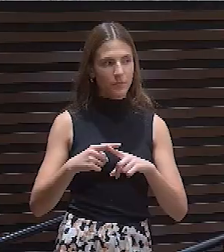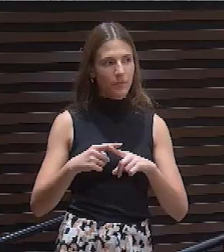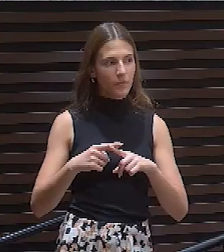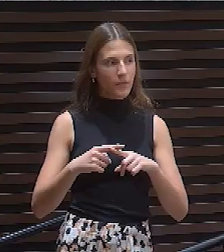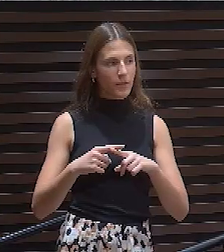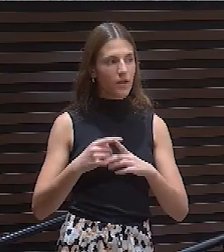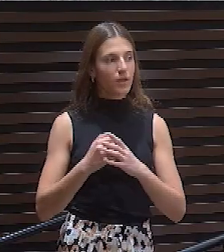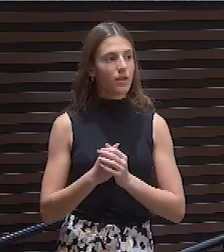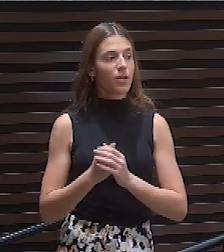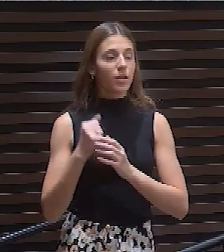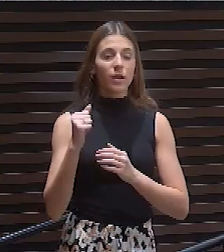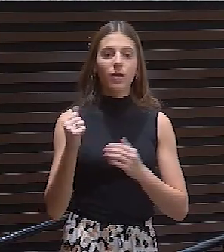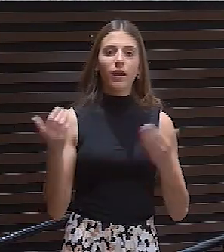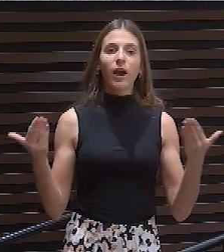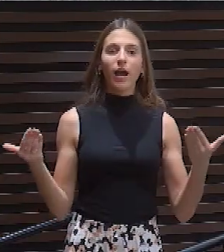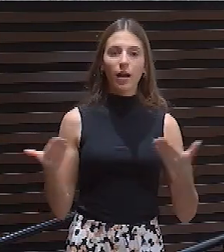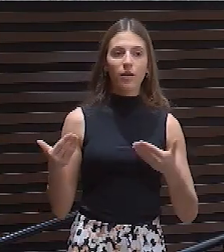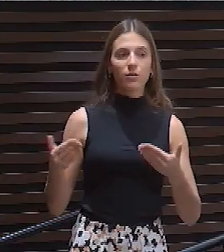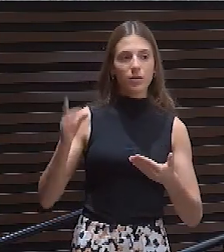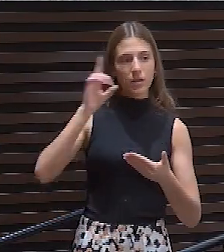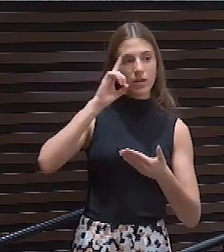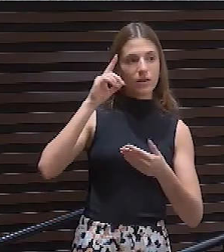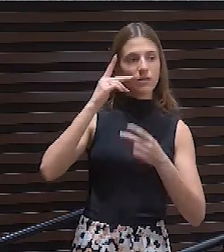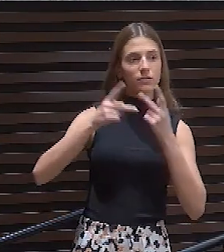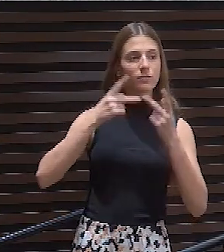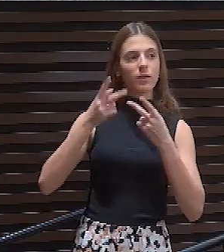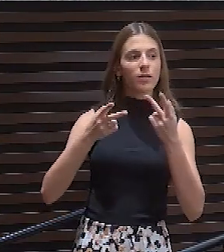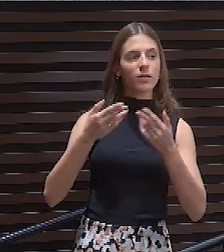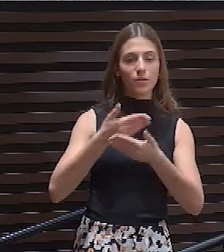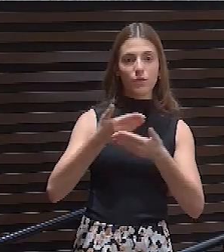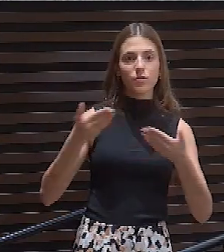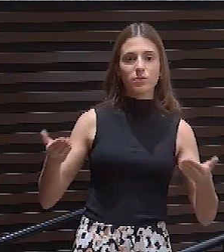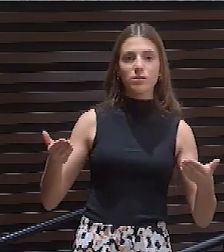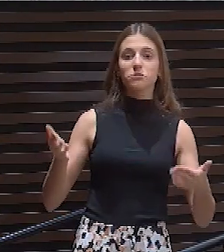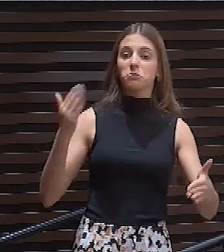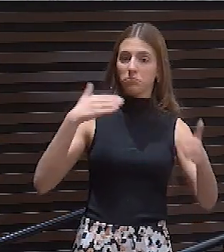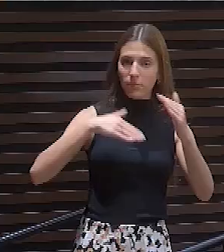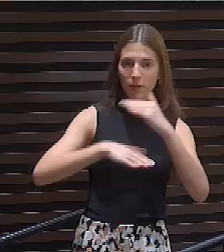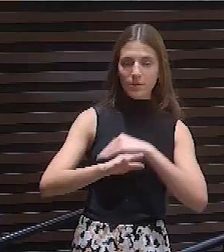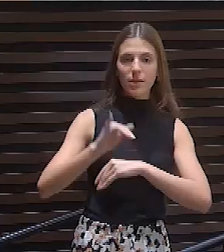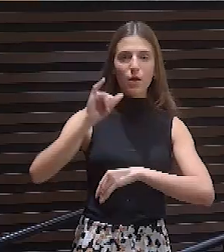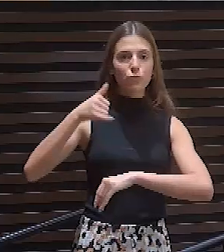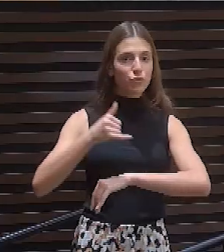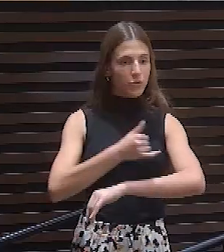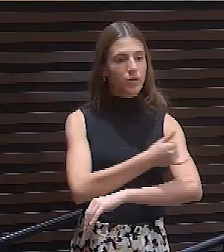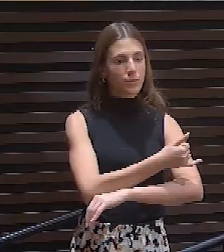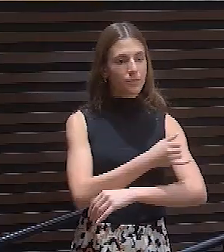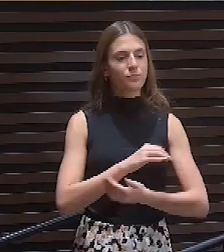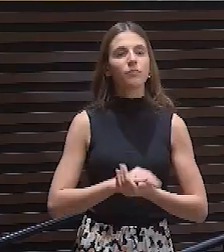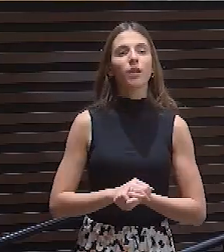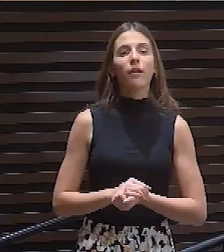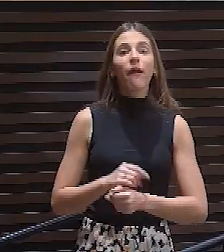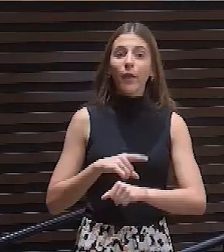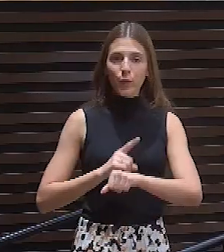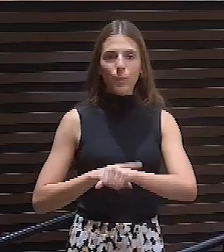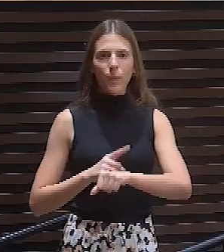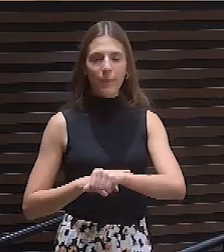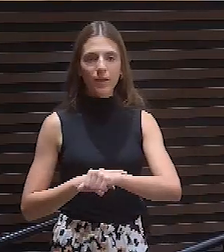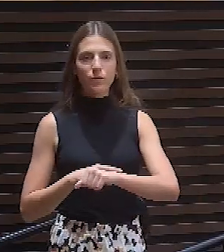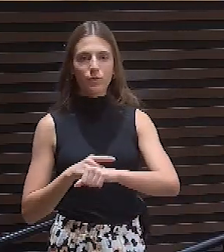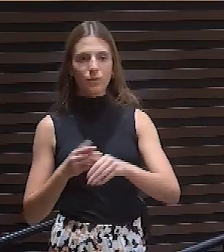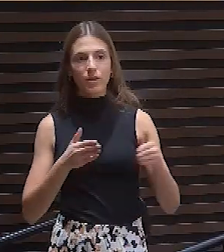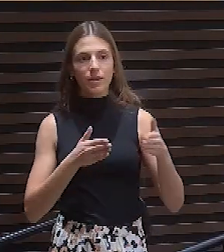E agora Deus diz: agora vocês vão atravessar. O Jordão, naquela ocasião da passagem,